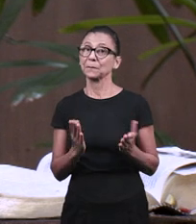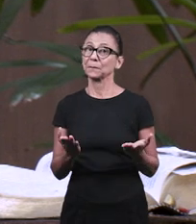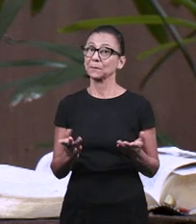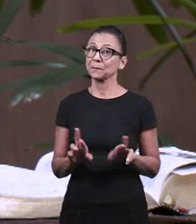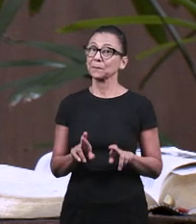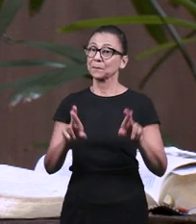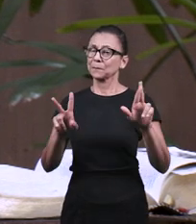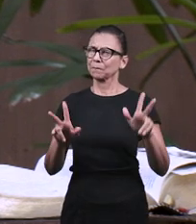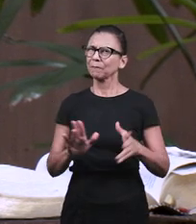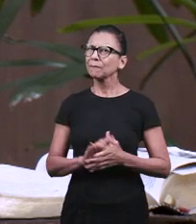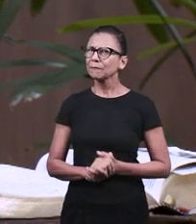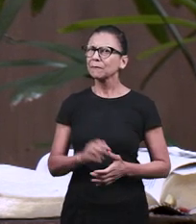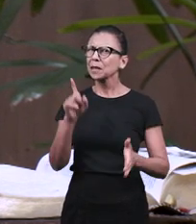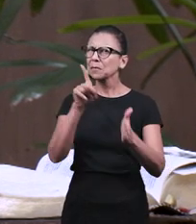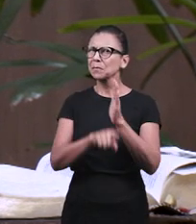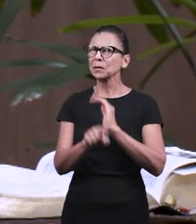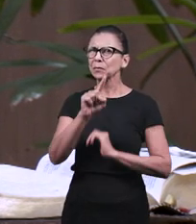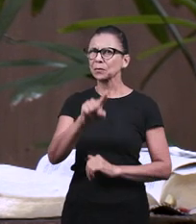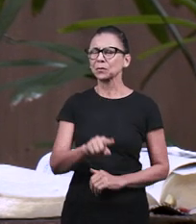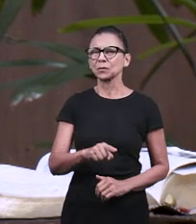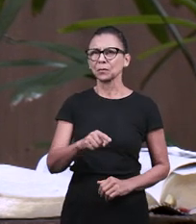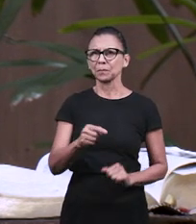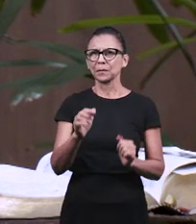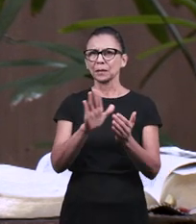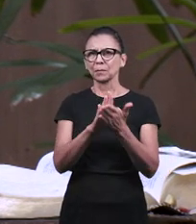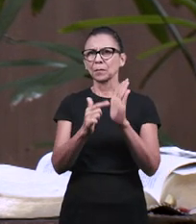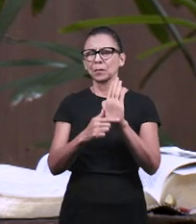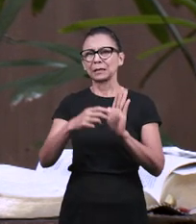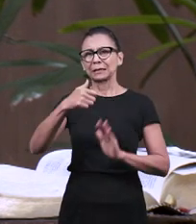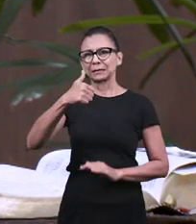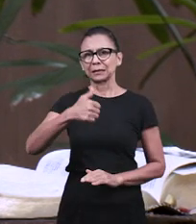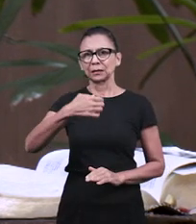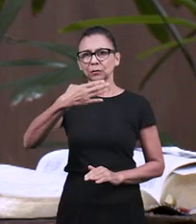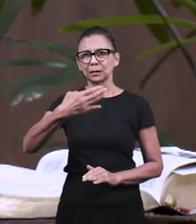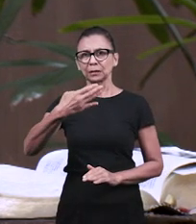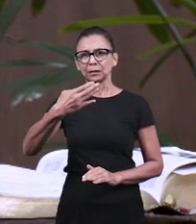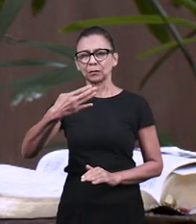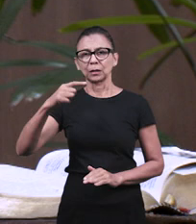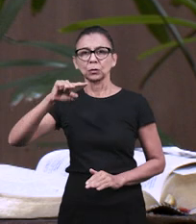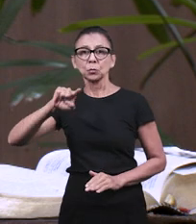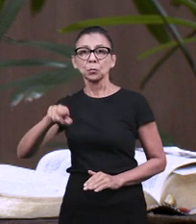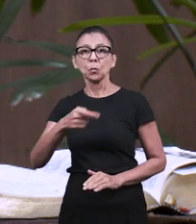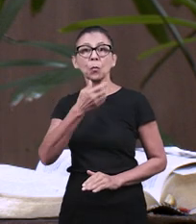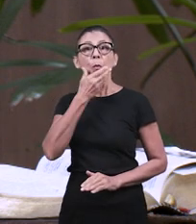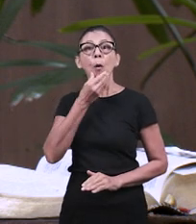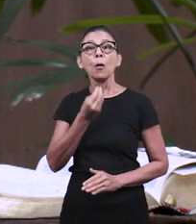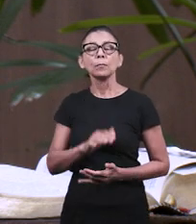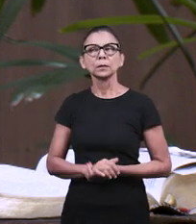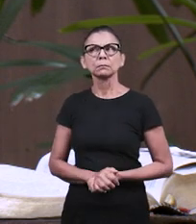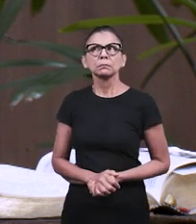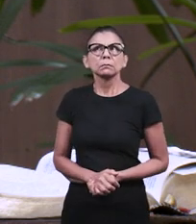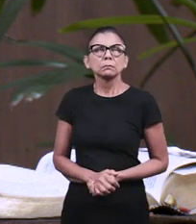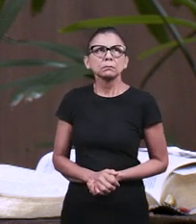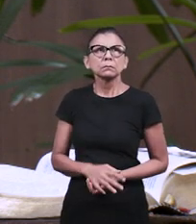Aí eu pergunto, são 144 mil varões. As mulheres não serão salvas?